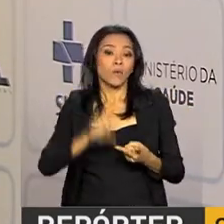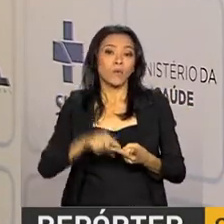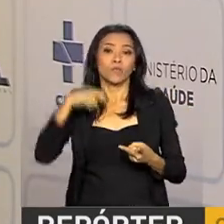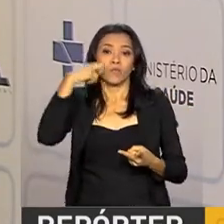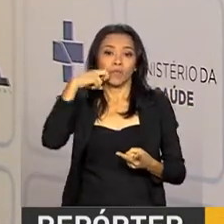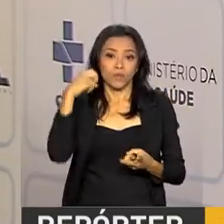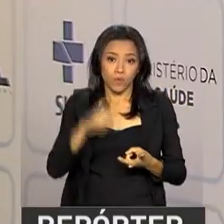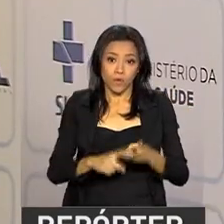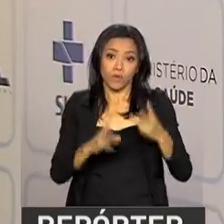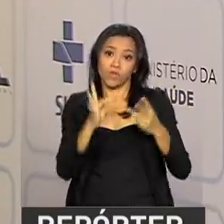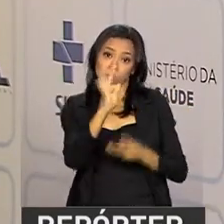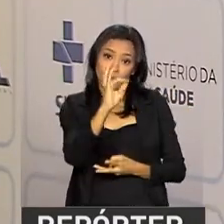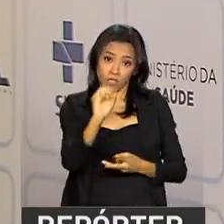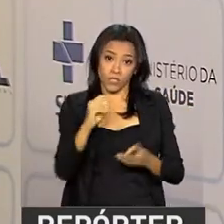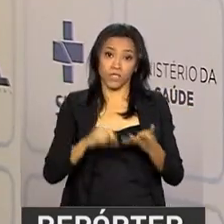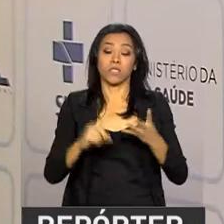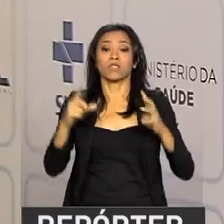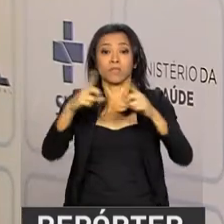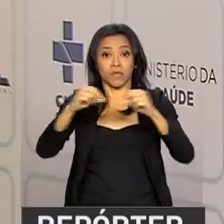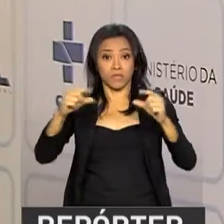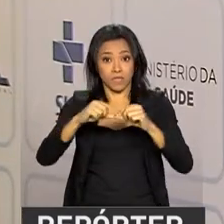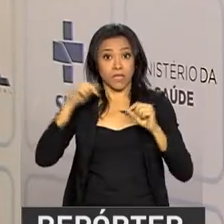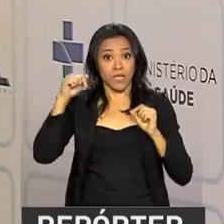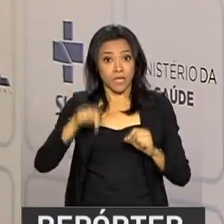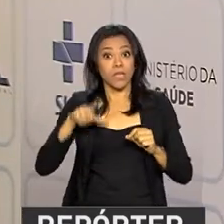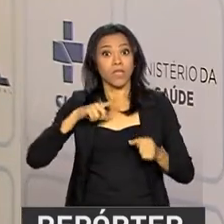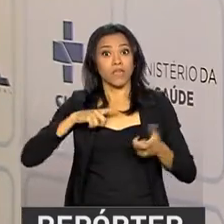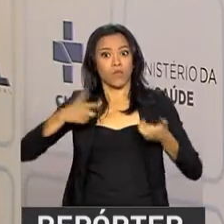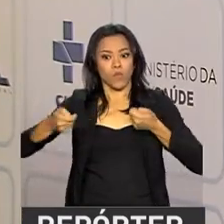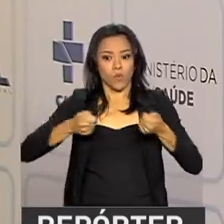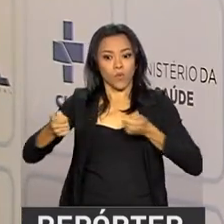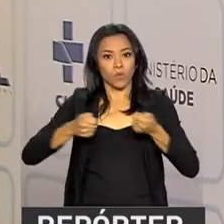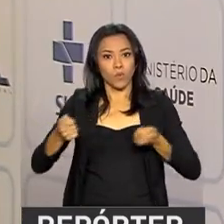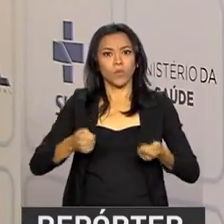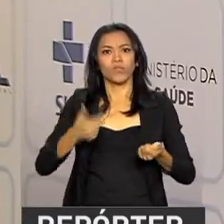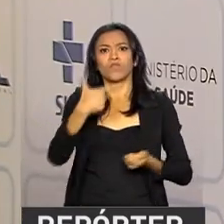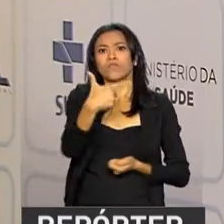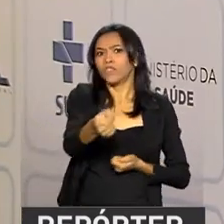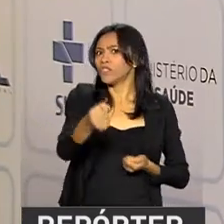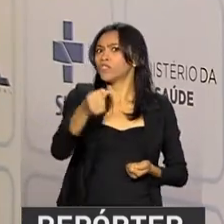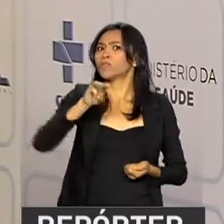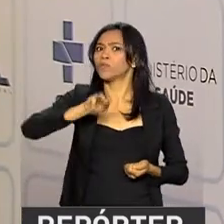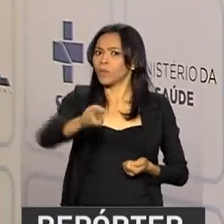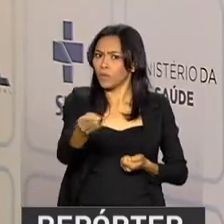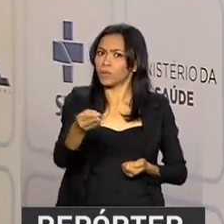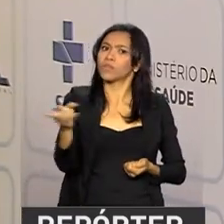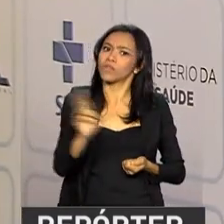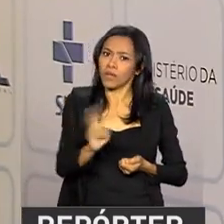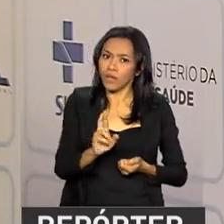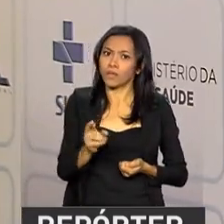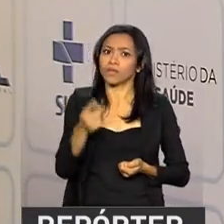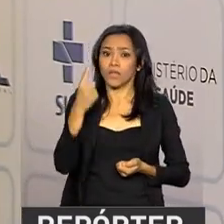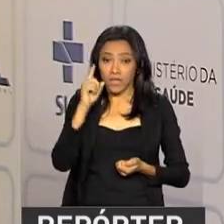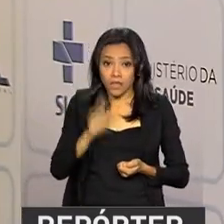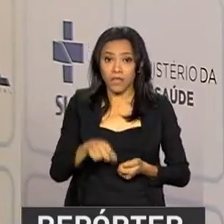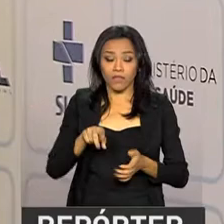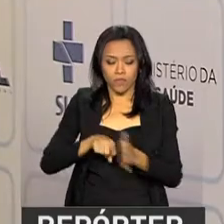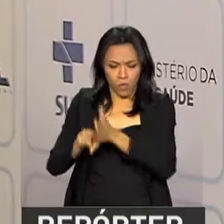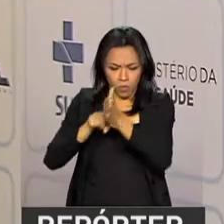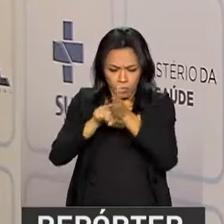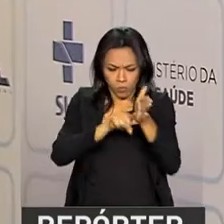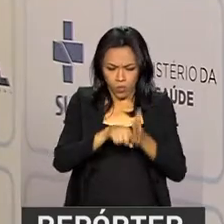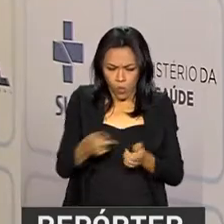e no distrito federal permite uma economia de 20 milhões de reais com o monitoramento online dos dados